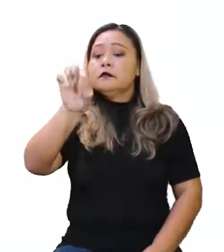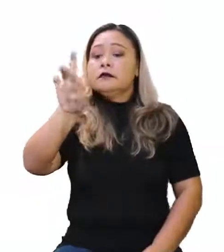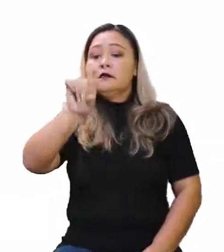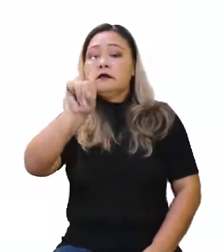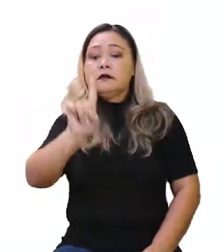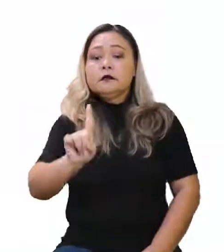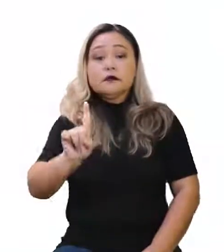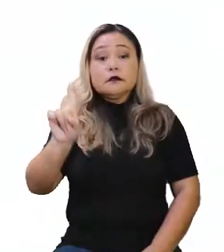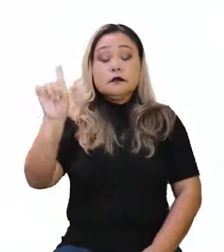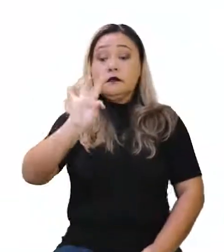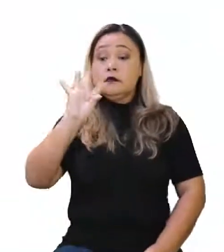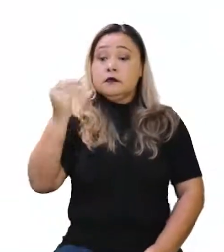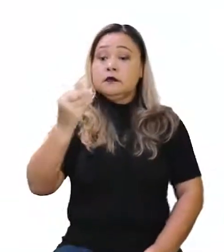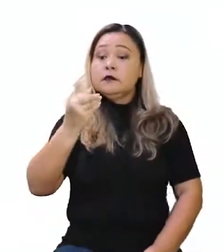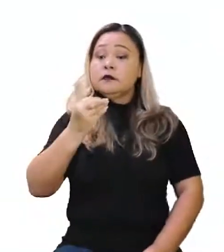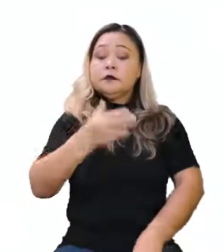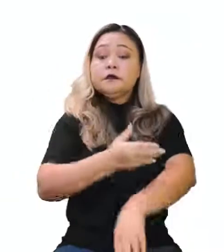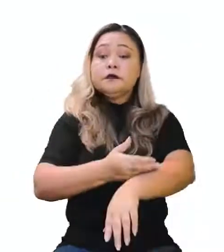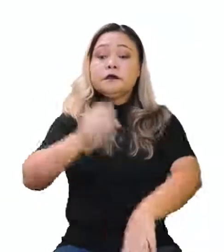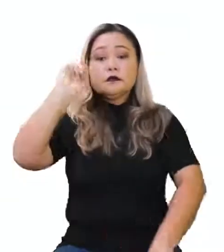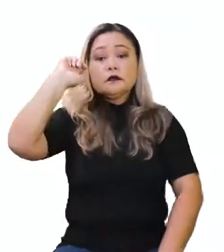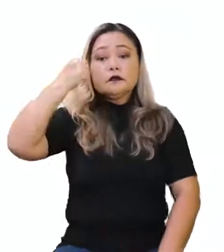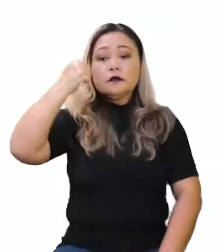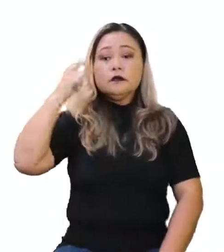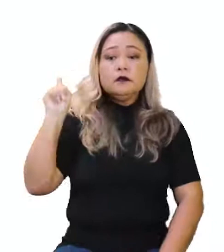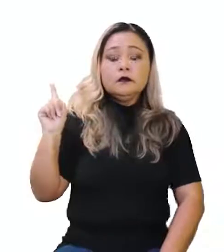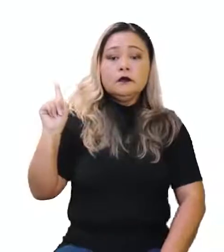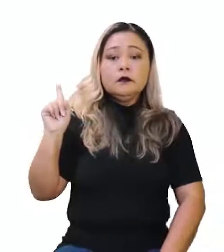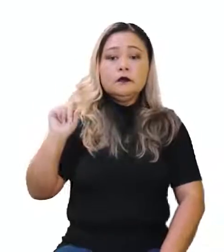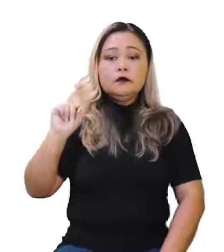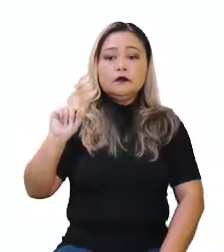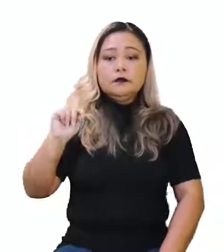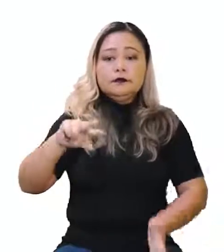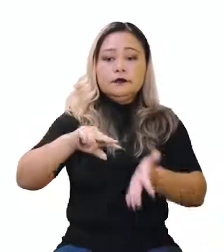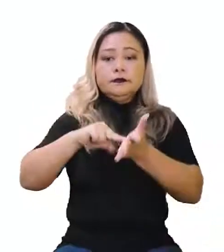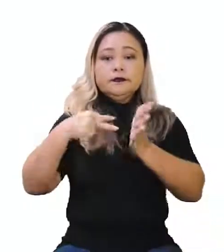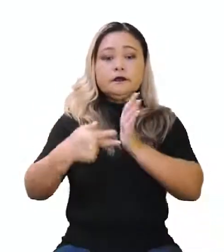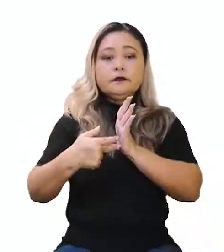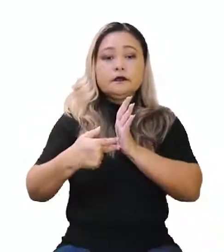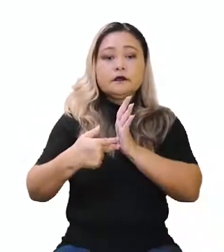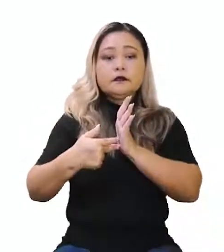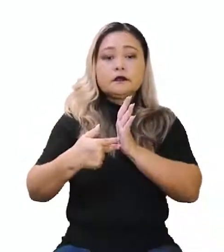avestruz. Tudo branco e preto. E, prof, o que significa